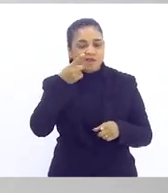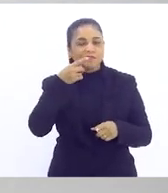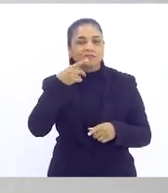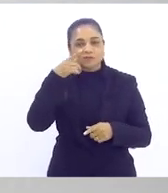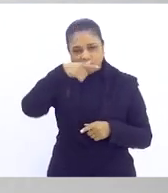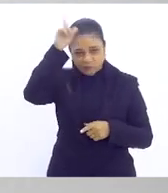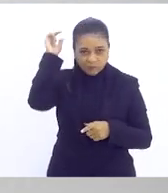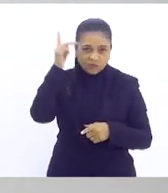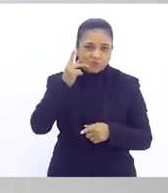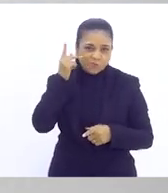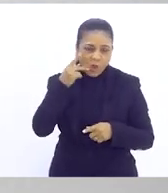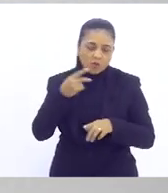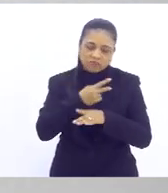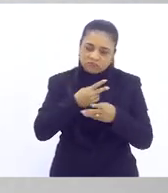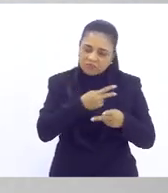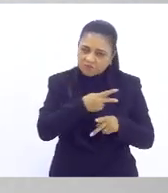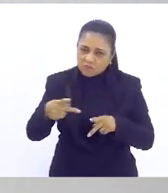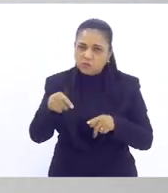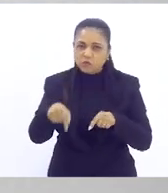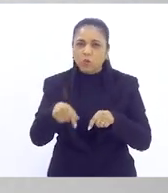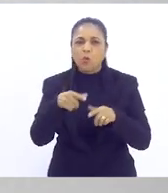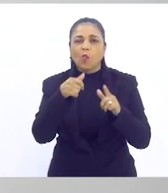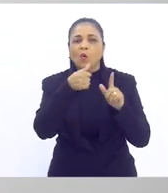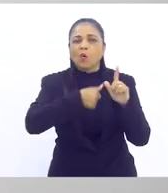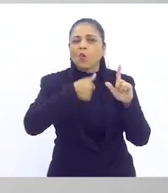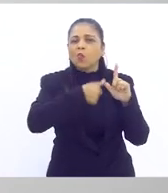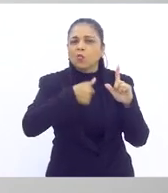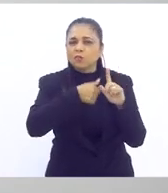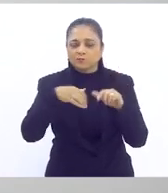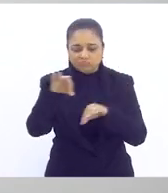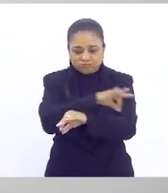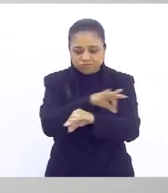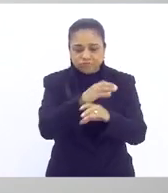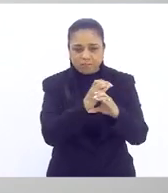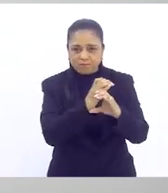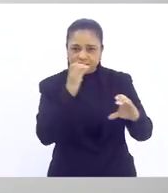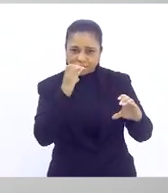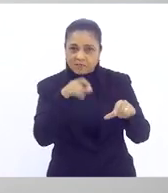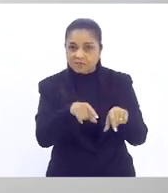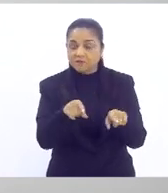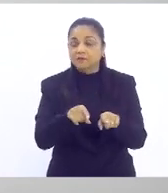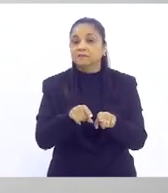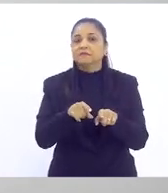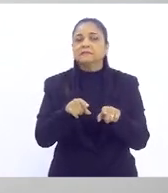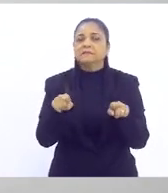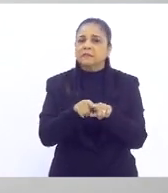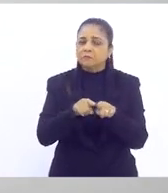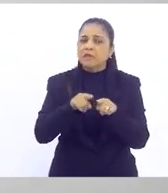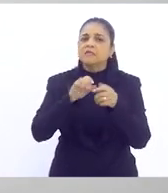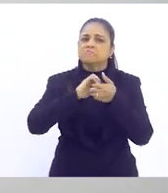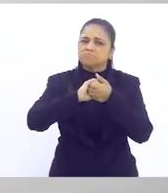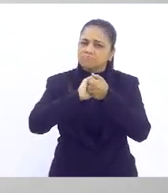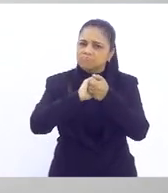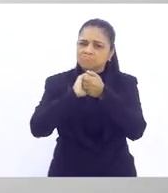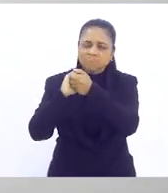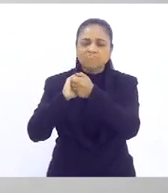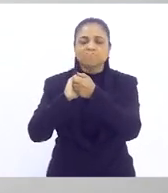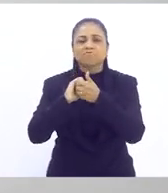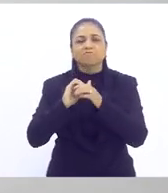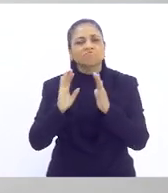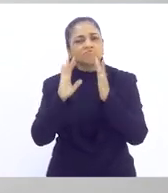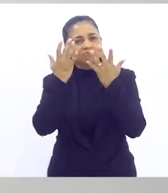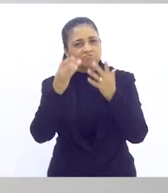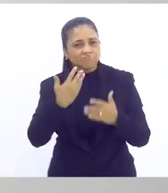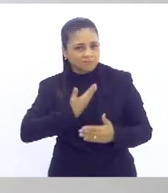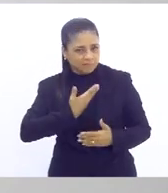esteve no clube de engenharia diria que também tenho que saudar aqui vários companheiros que